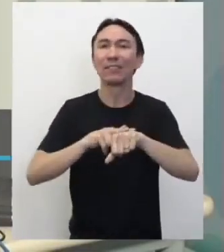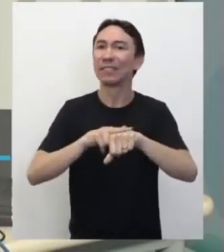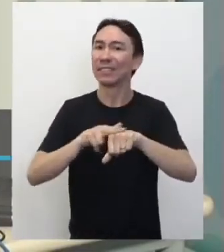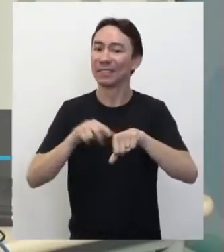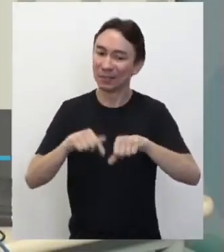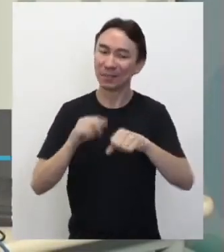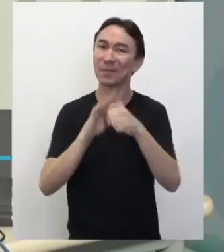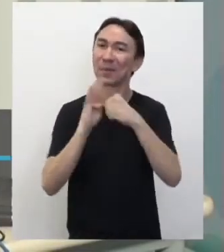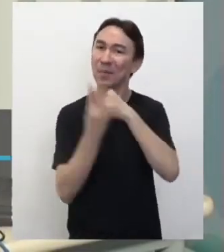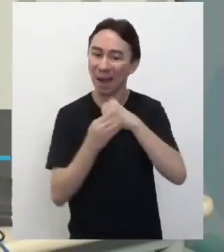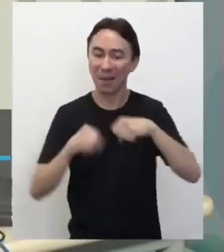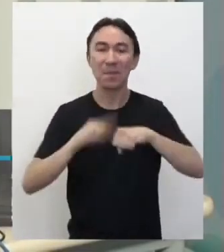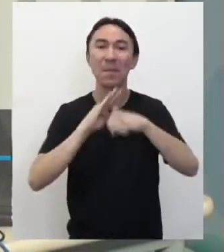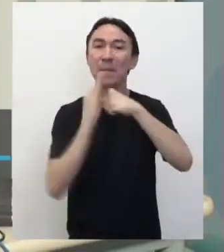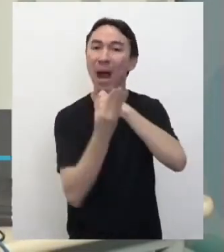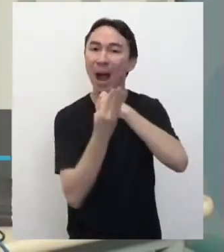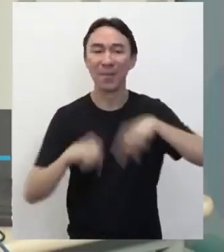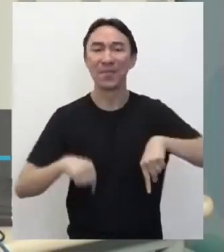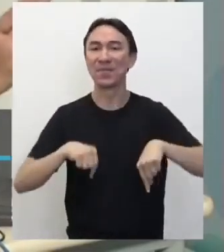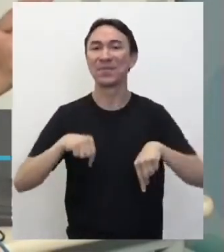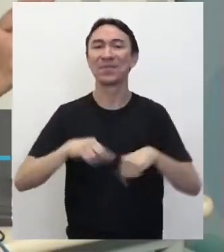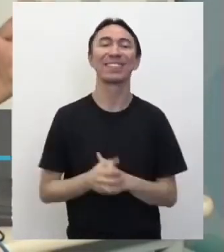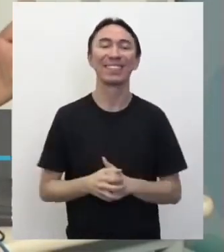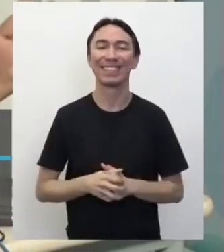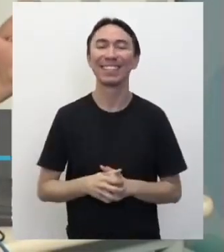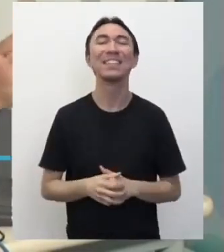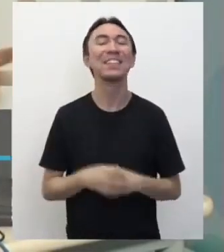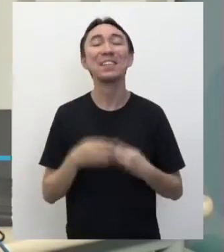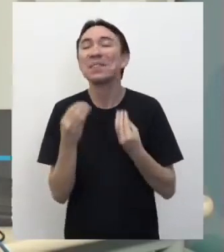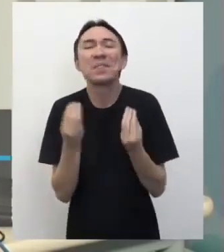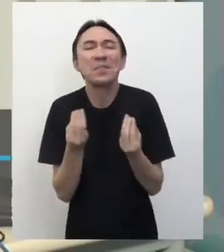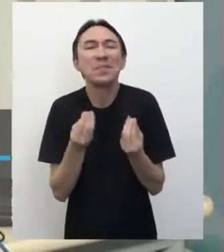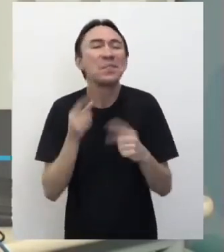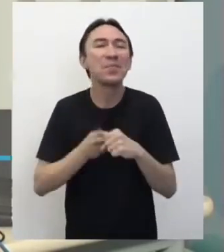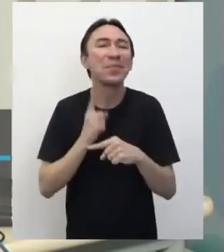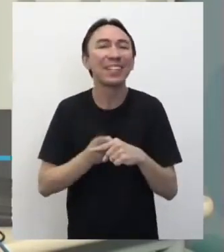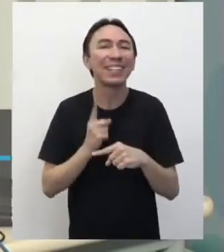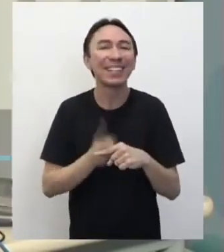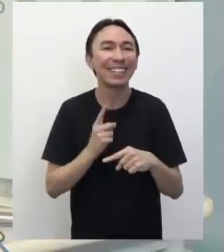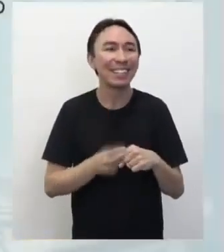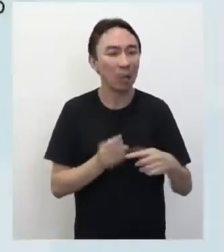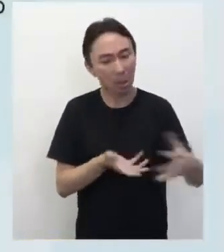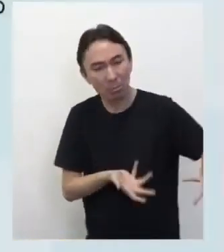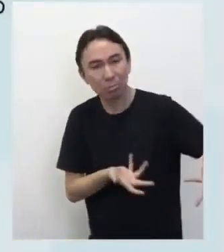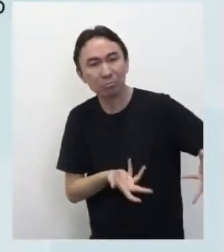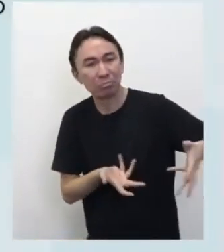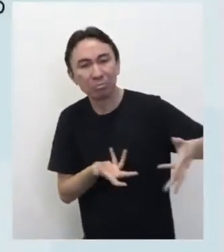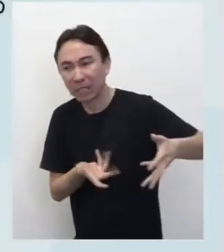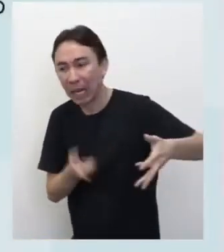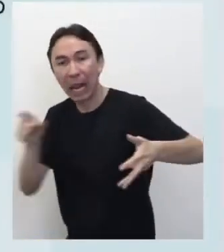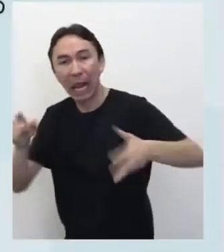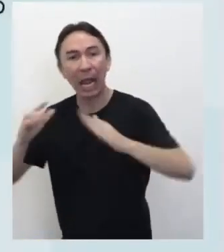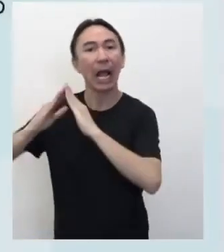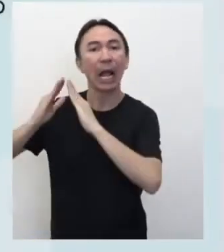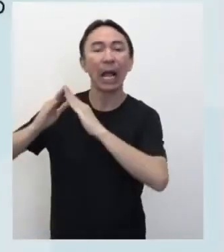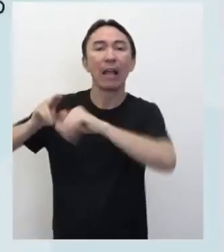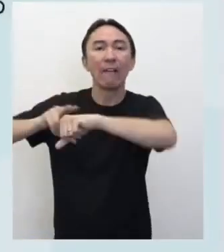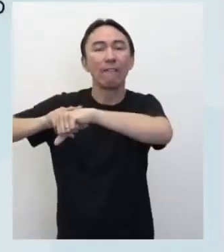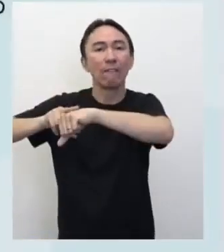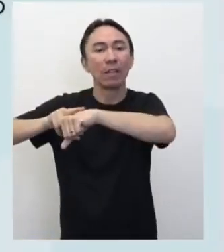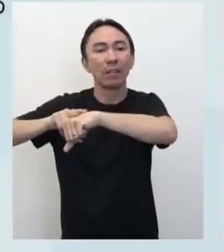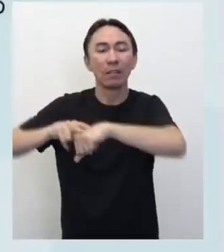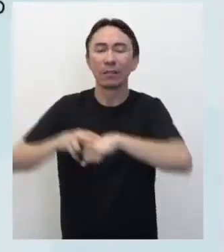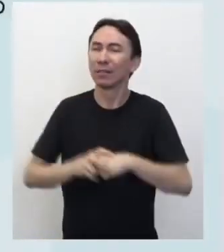alienista encaminhou aquele senhor para a Casa Verde? Eu já dei um spoiler aqui. E na última cena, Maria Eduarda colocou, porque ele achava que era